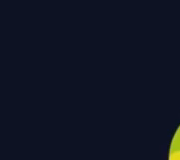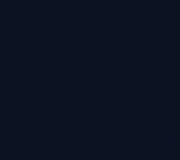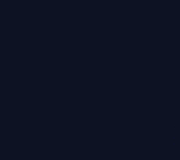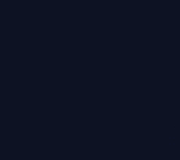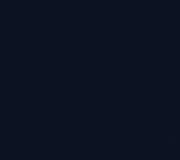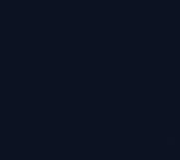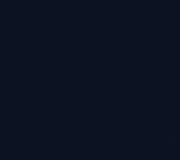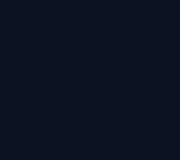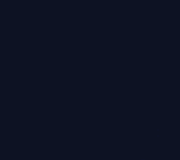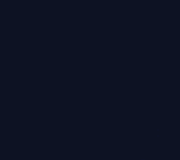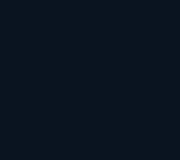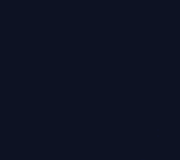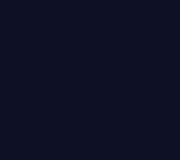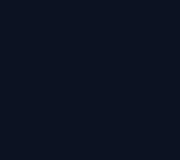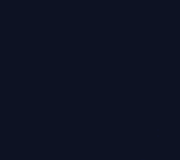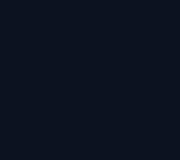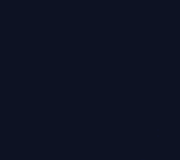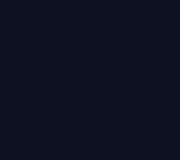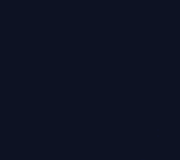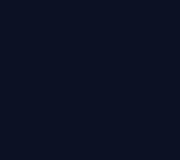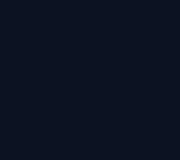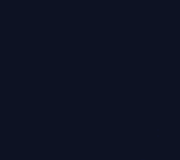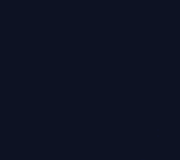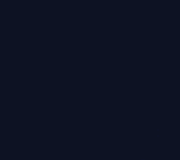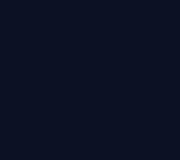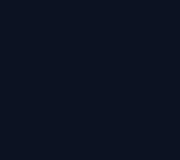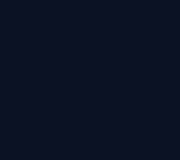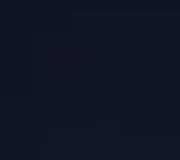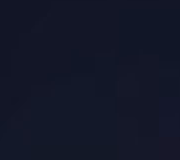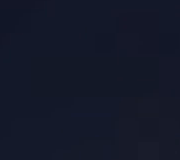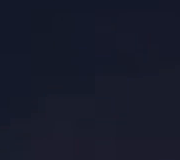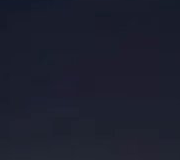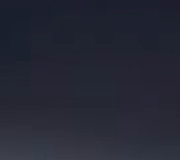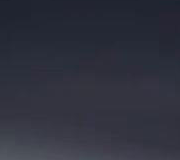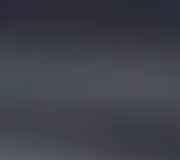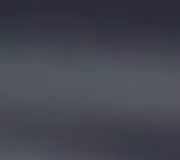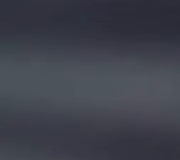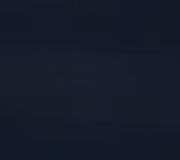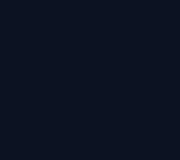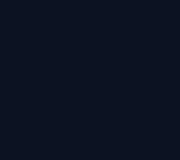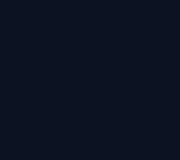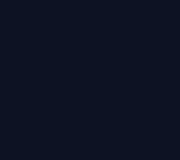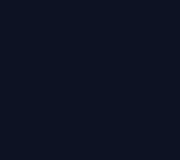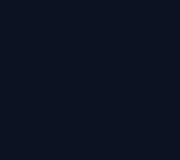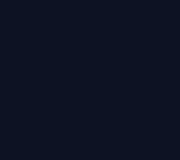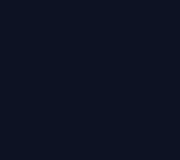mais. A FAPESC conecta, a FAPESC acredita.